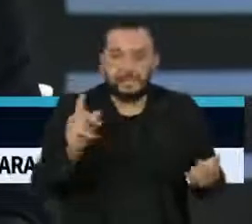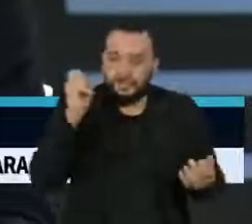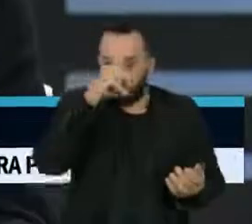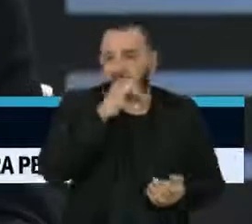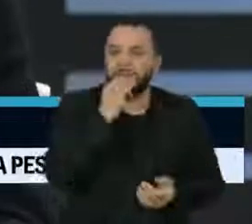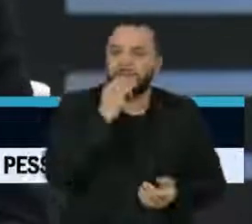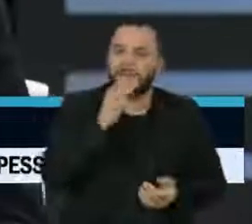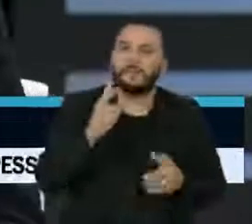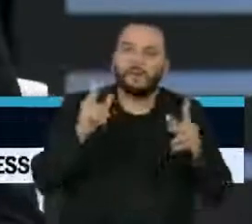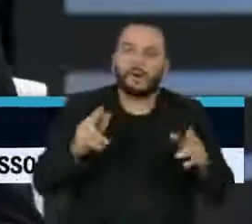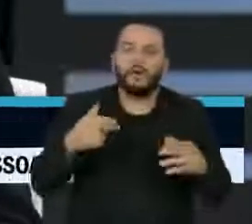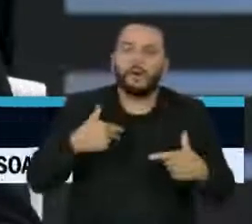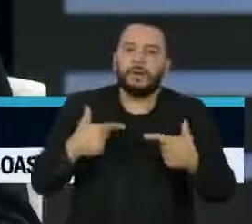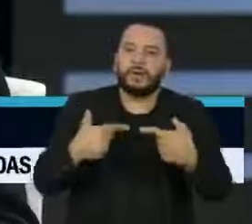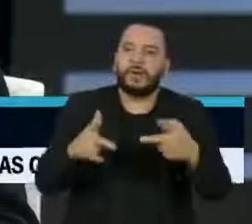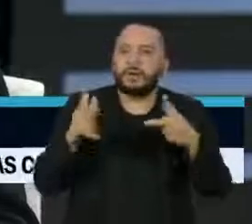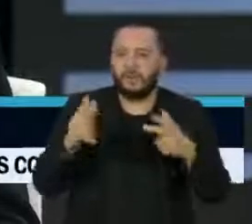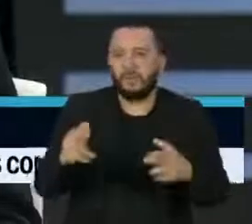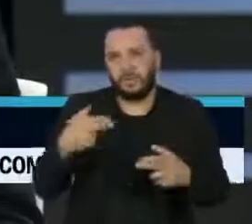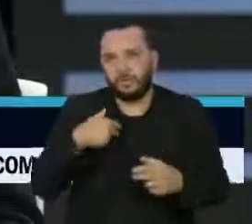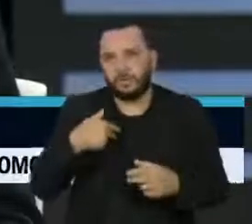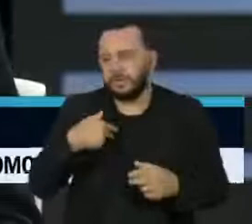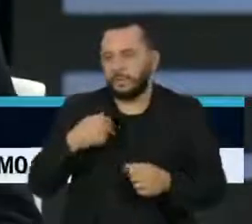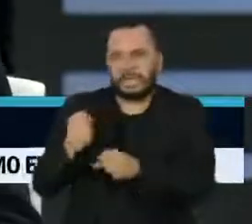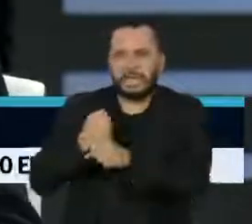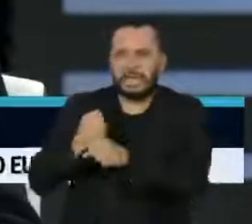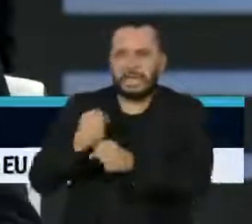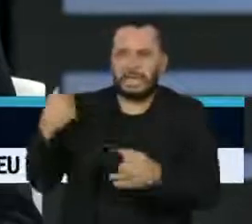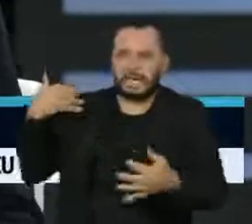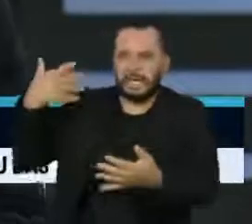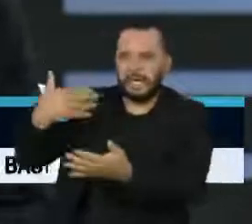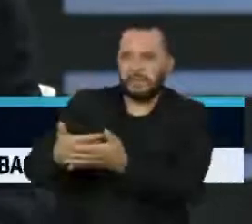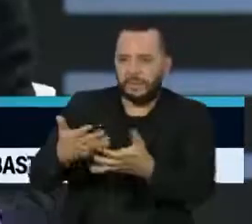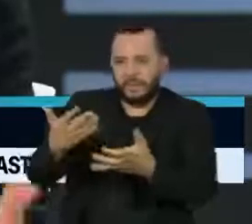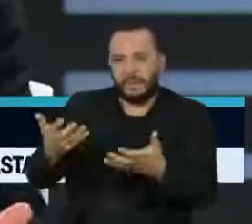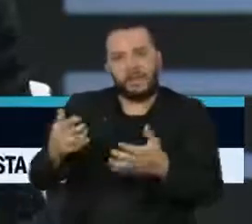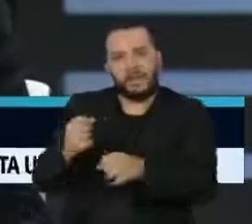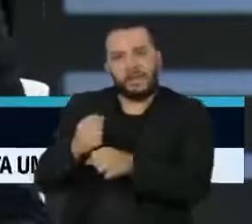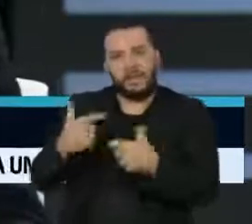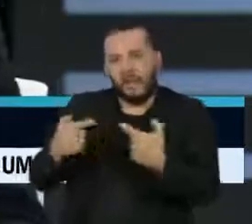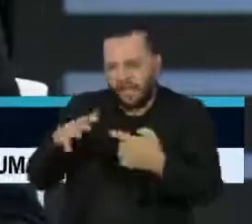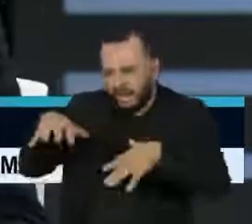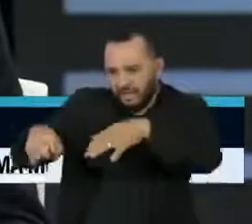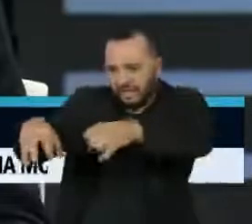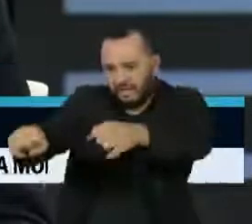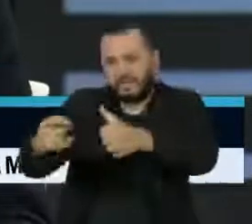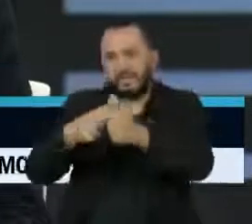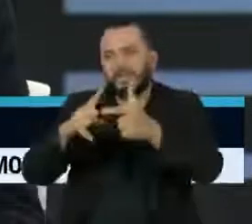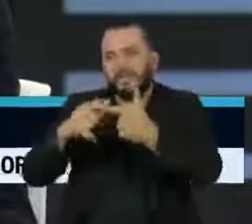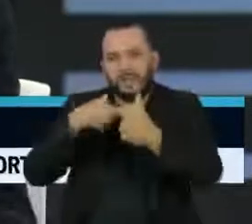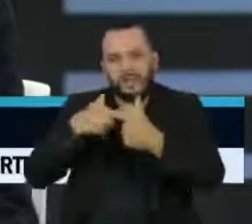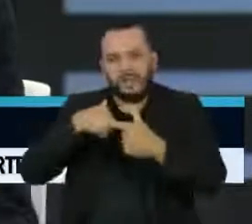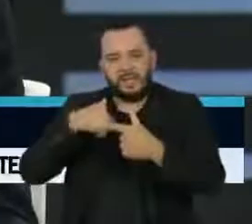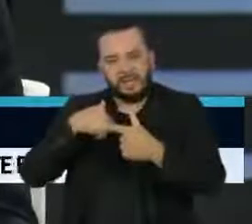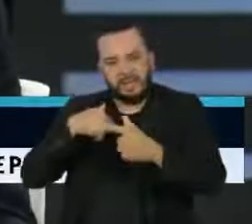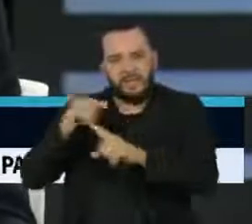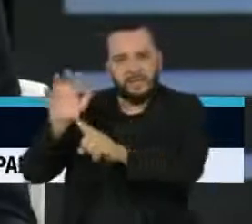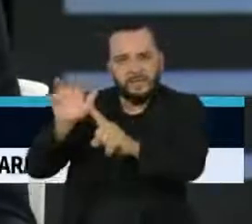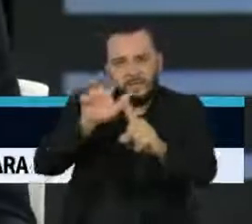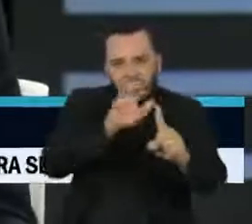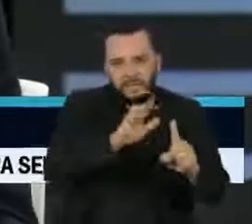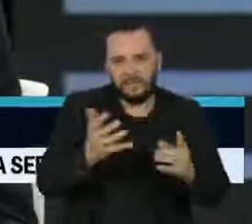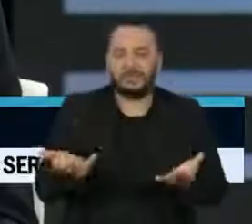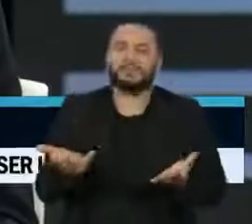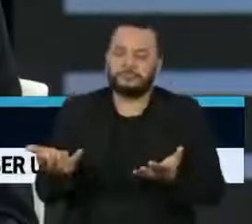Por exemplo, guerras com coloniais, né, guerras por território, guerras por influência. Você não chegando a um